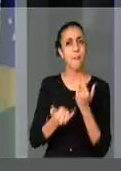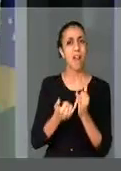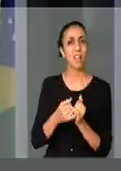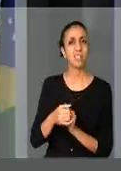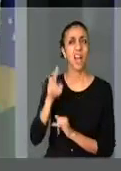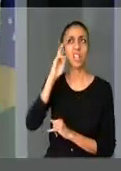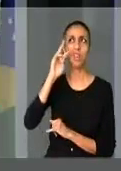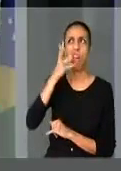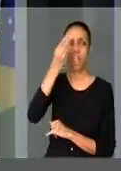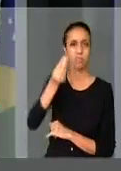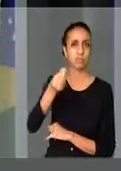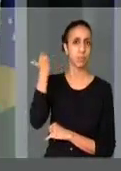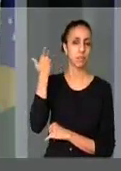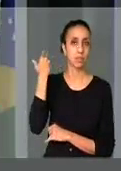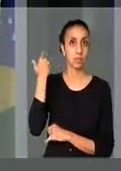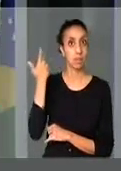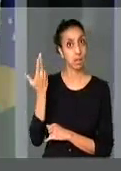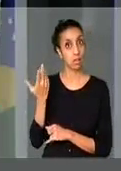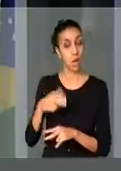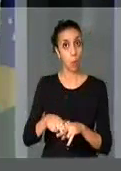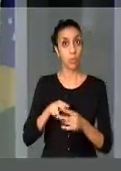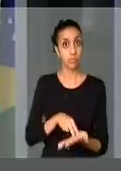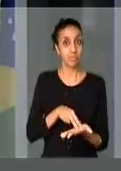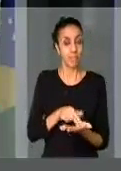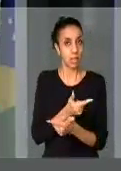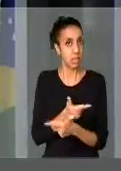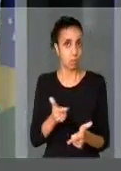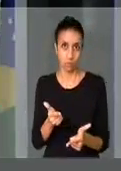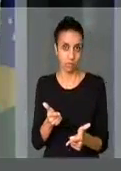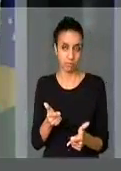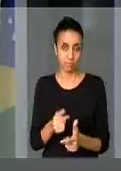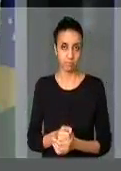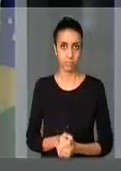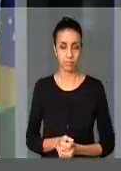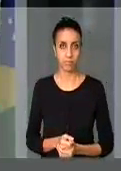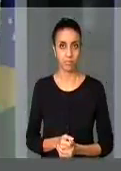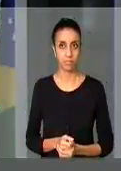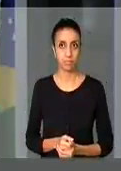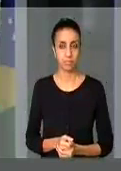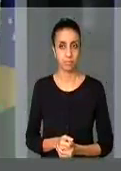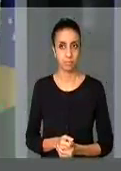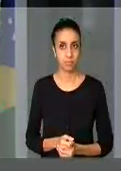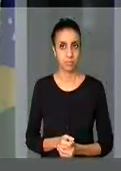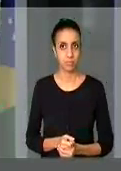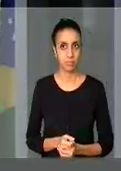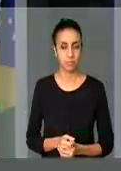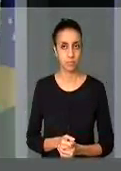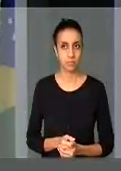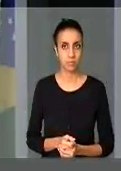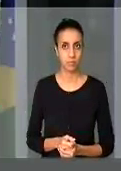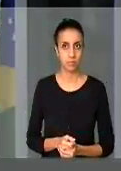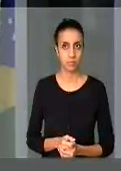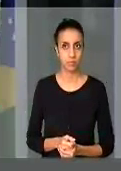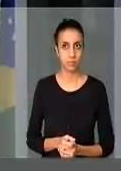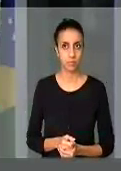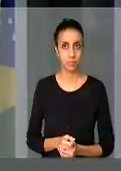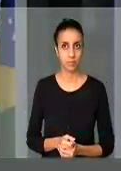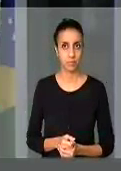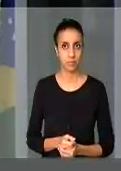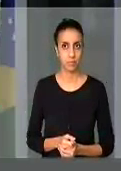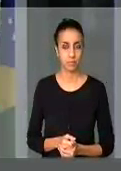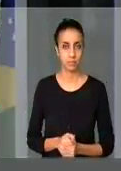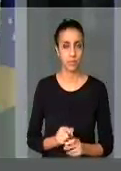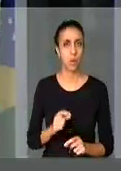que aumenta a instabilidade. Em um mundo em que deixou de existir a